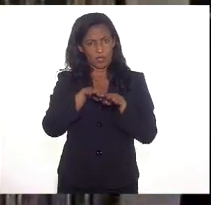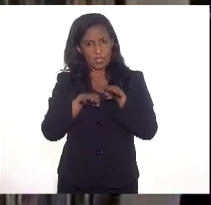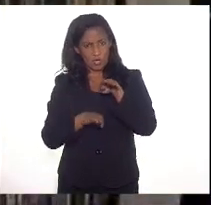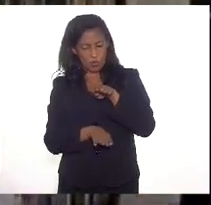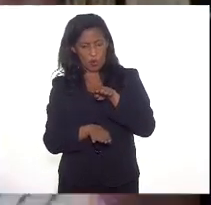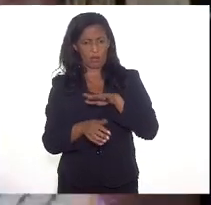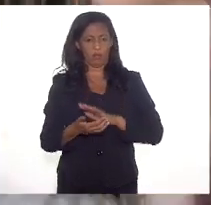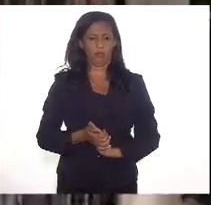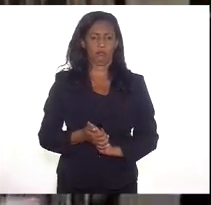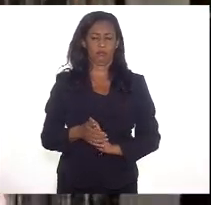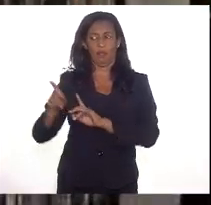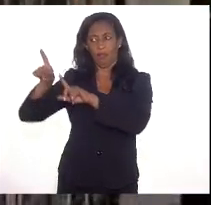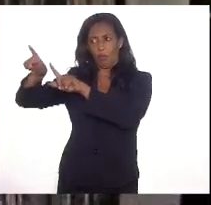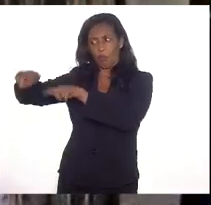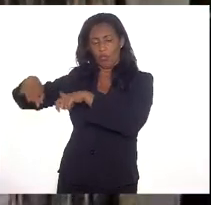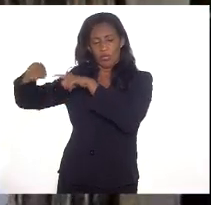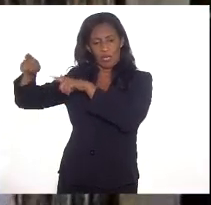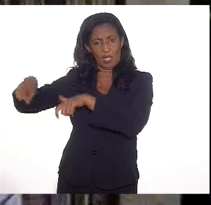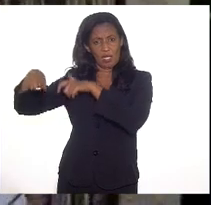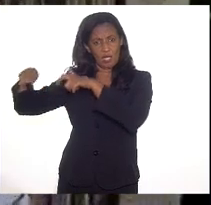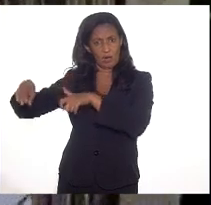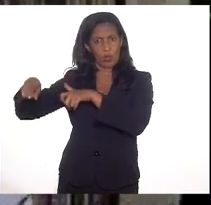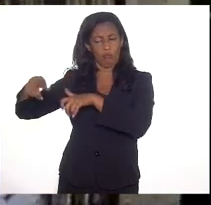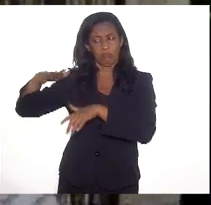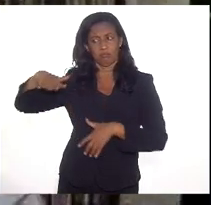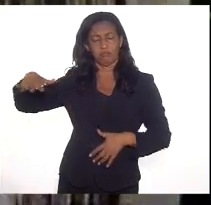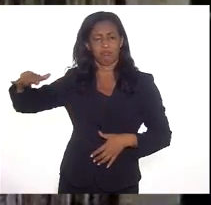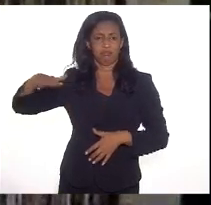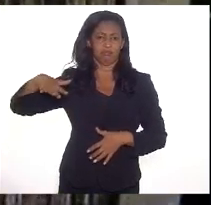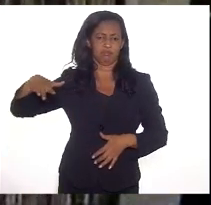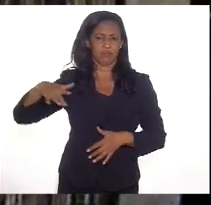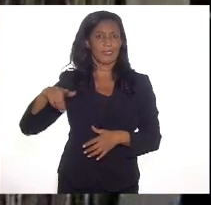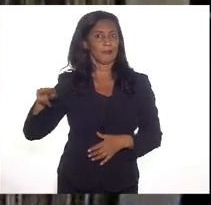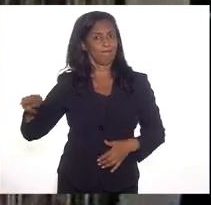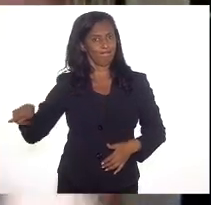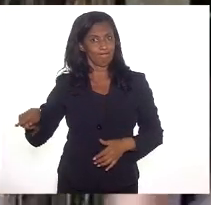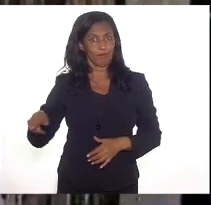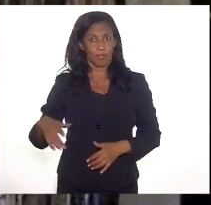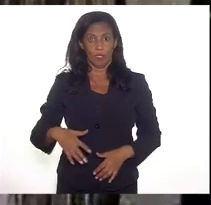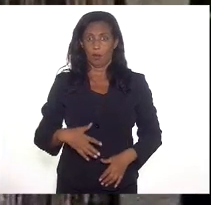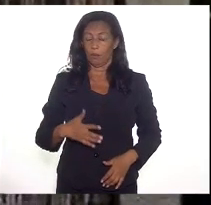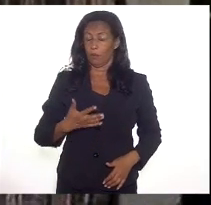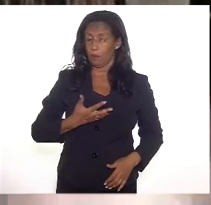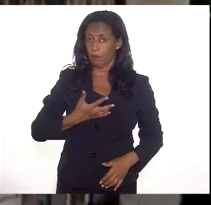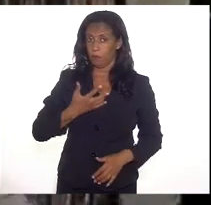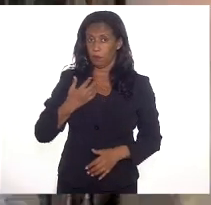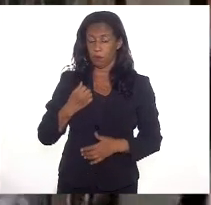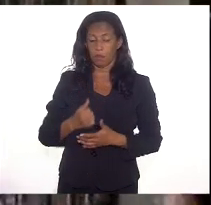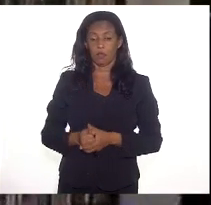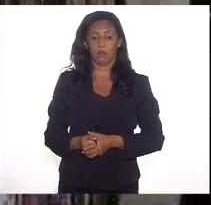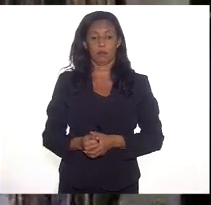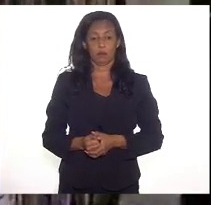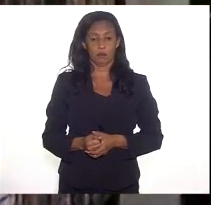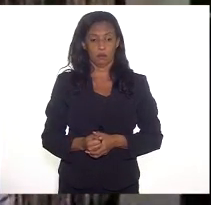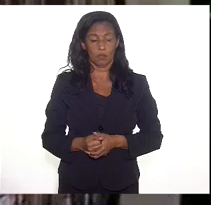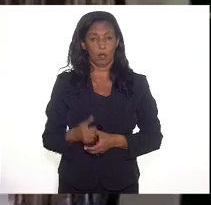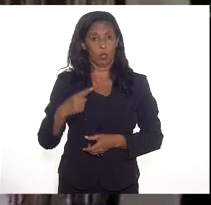desigualdades no interior da região metropolitana, isso daí realmente é assustador, e nós temos